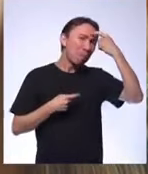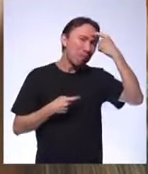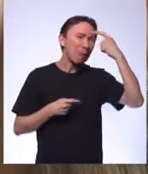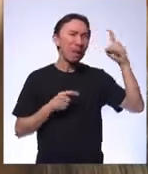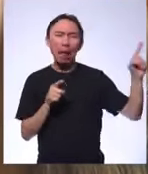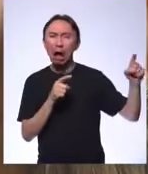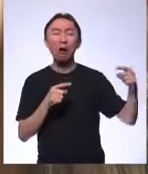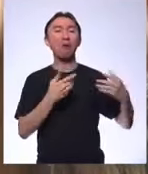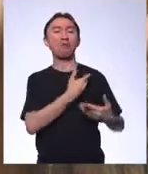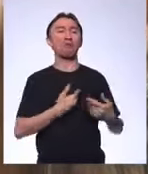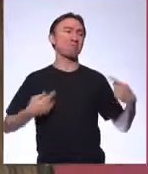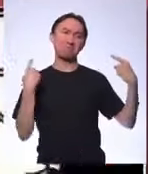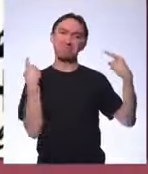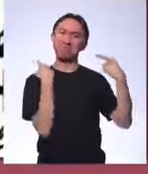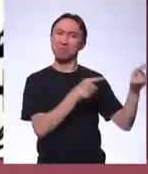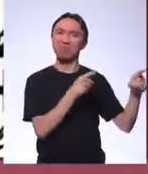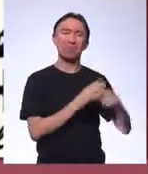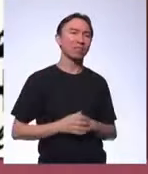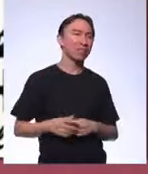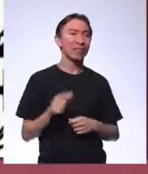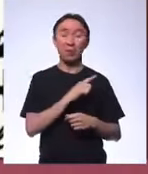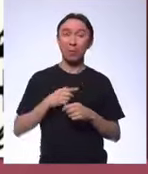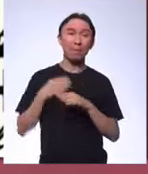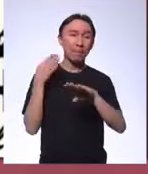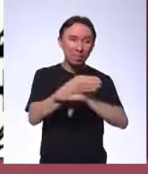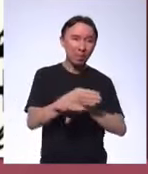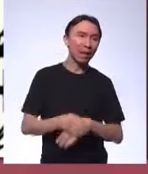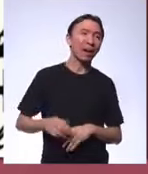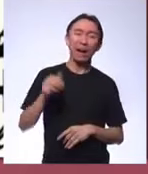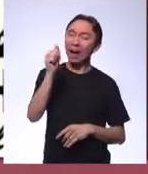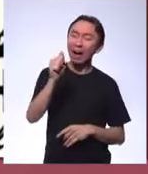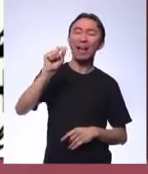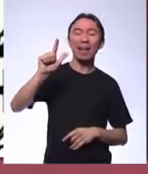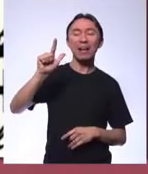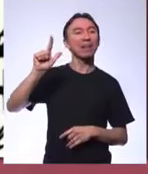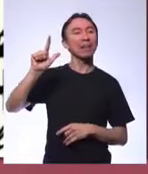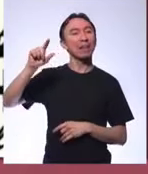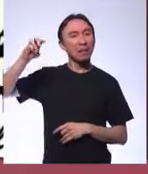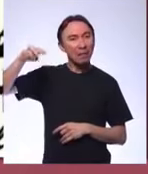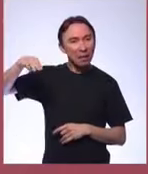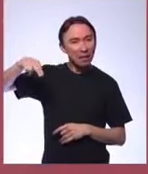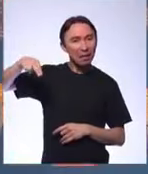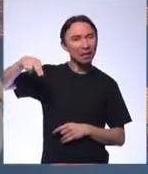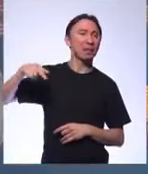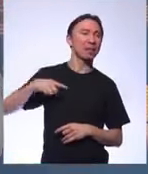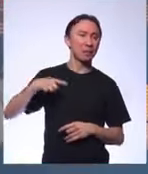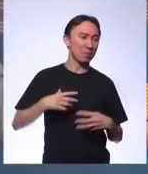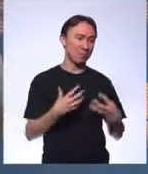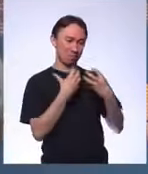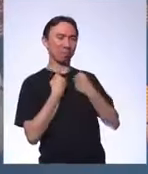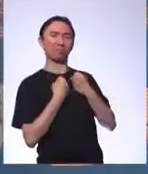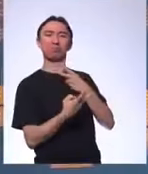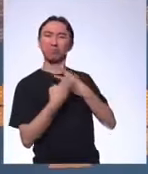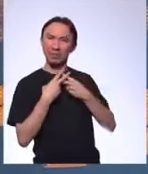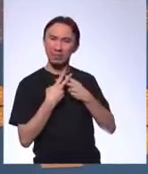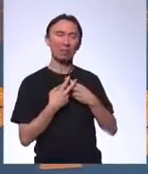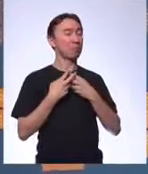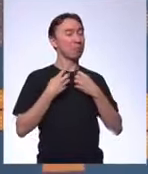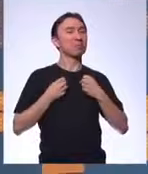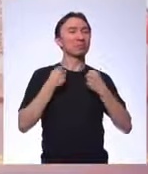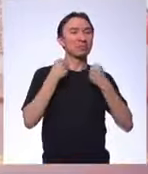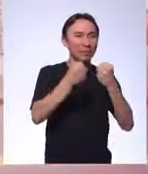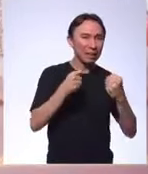a participar numa organização chamada ALN, Ação Libertadora Nacional, e fui preso por causa disso. Então a gente era preso e era levado lá